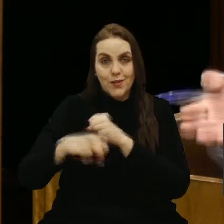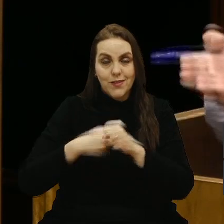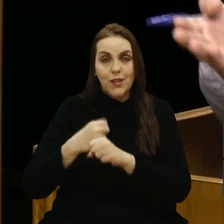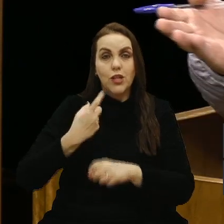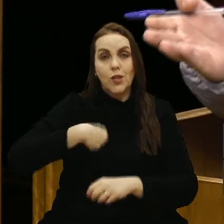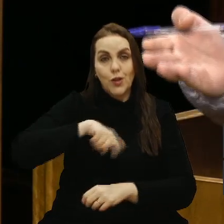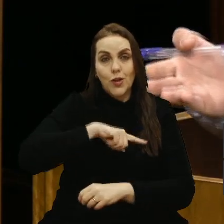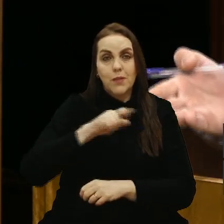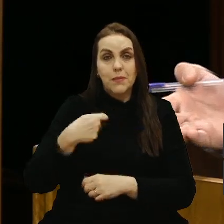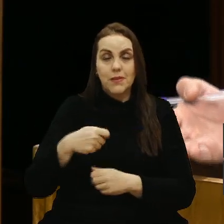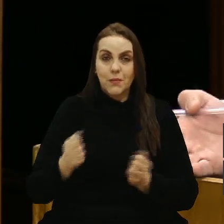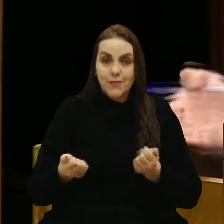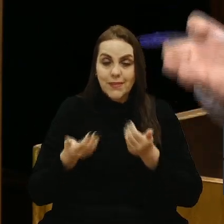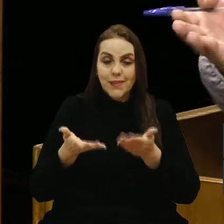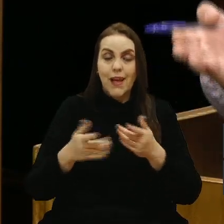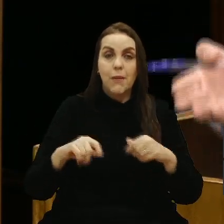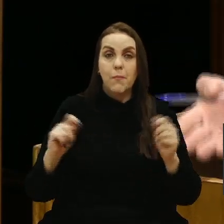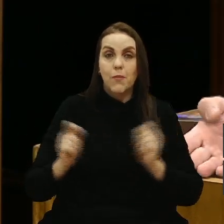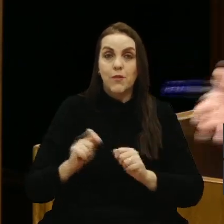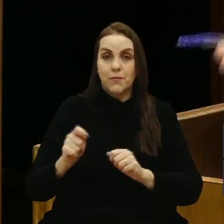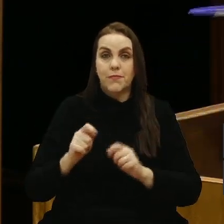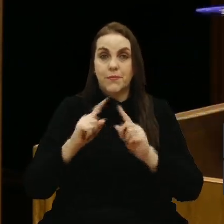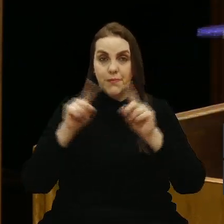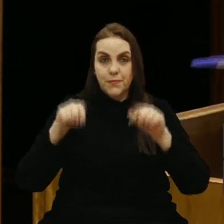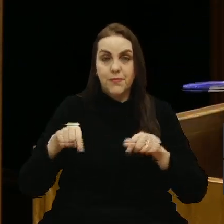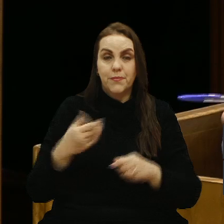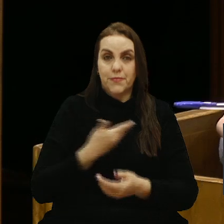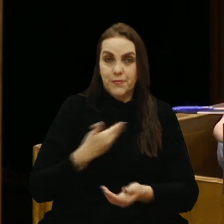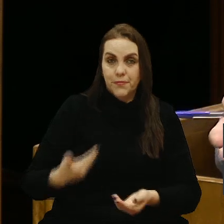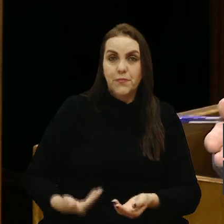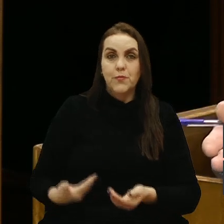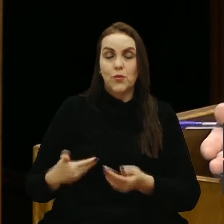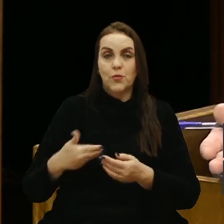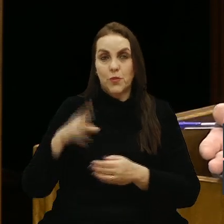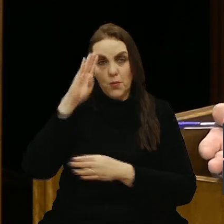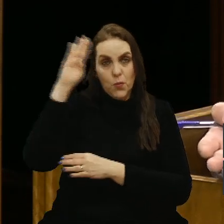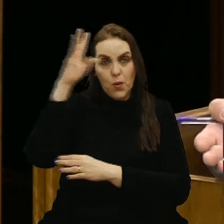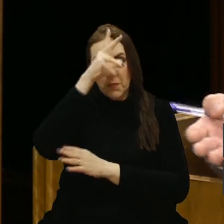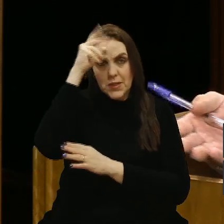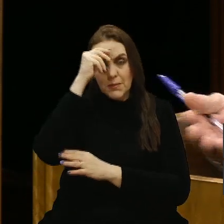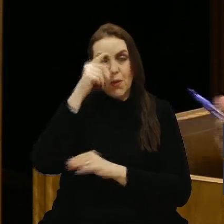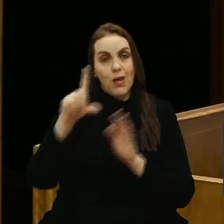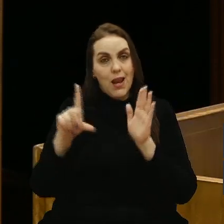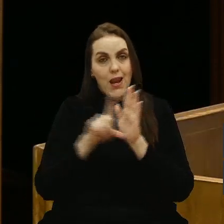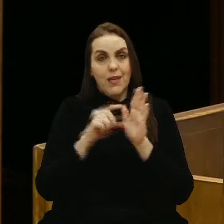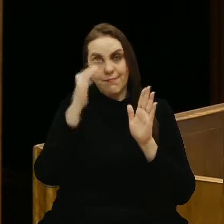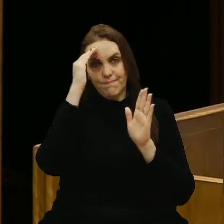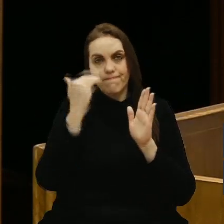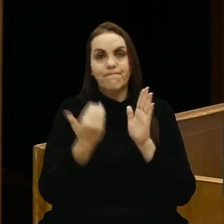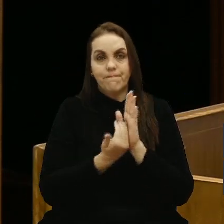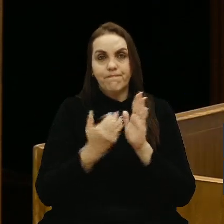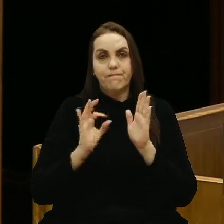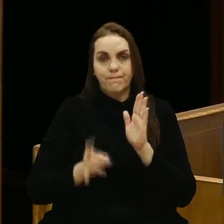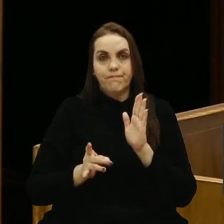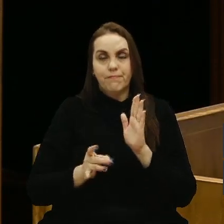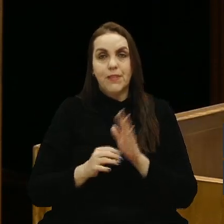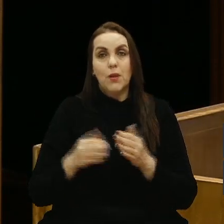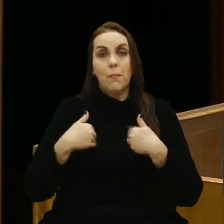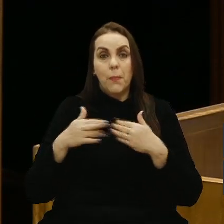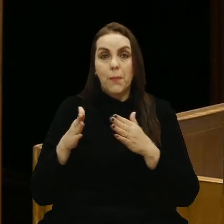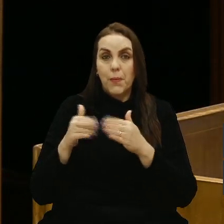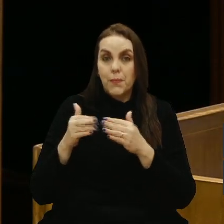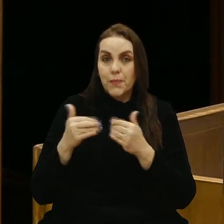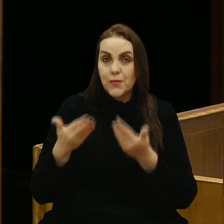condições para que os nossos servidores, os nossos agentes cumpram a lei. Então, aqui, esse meu